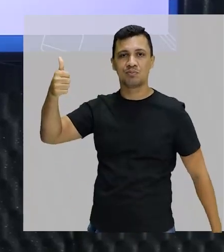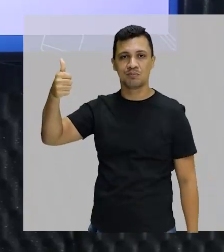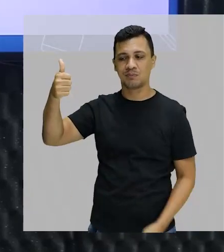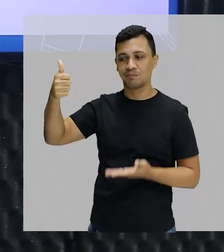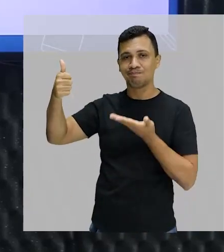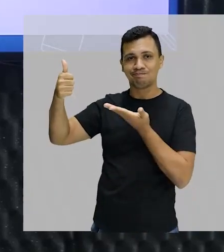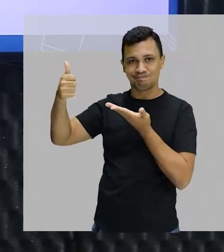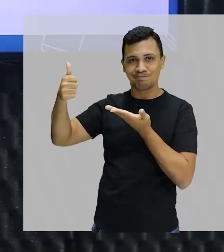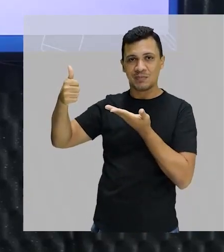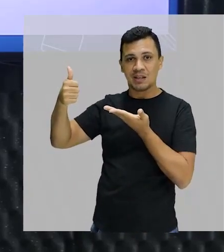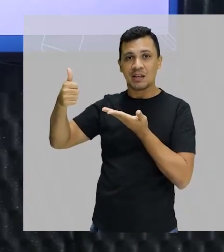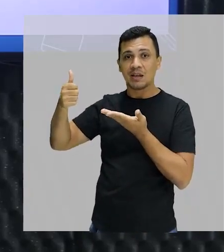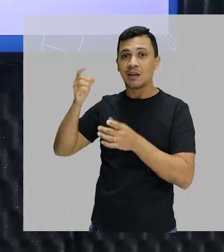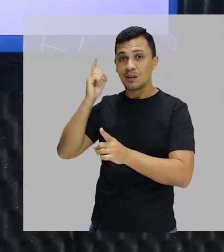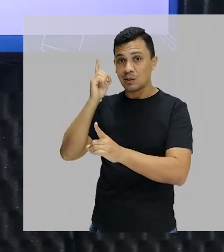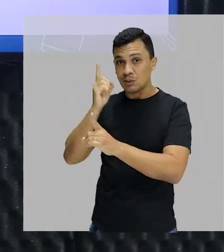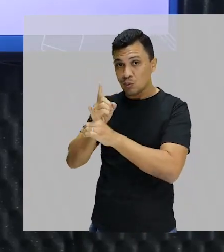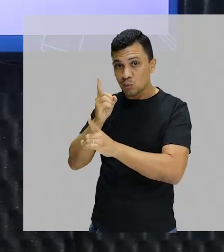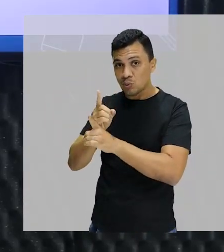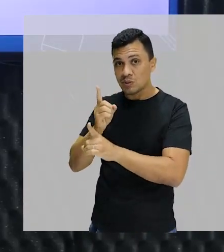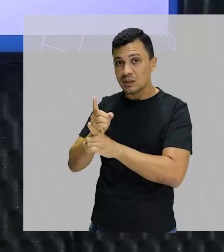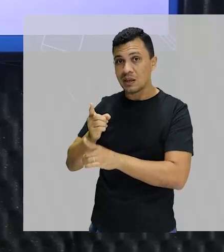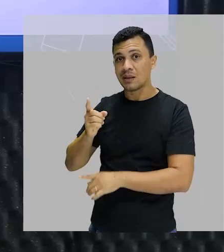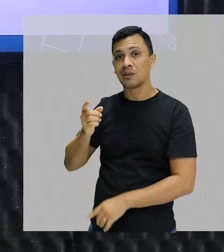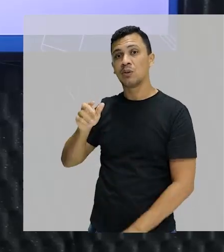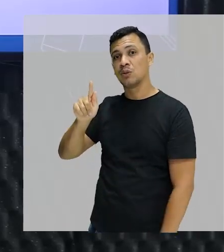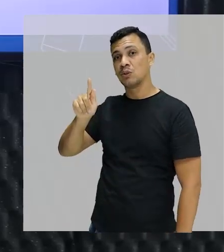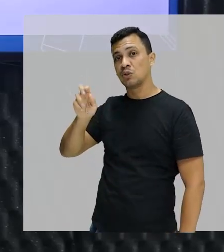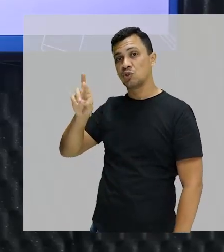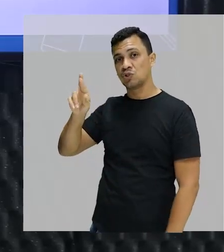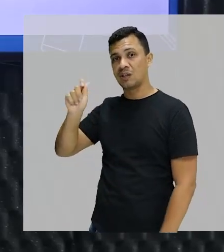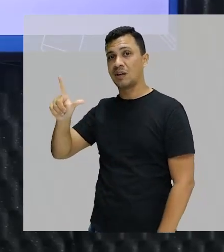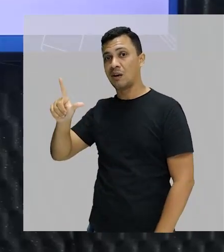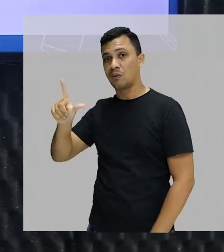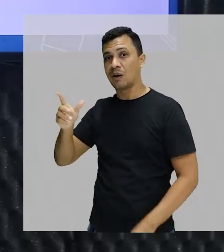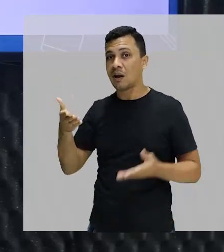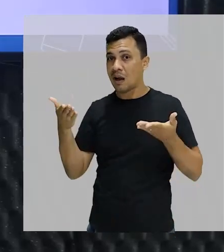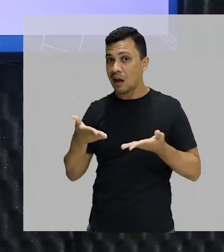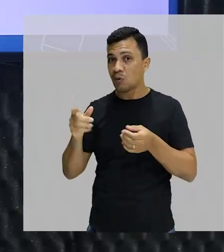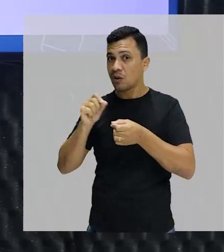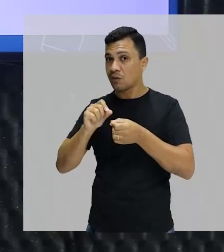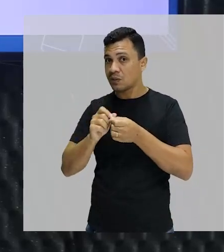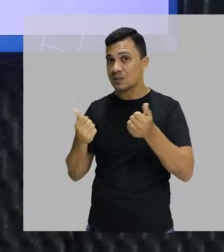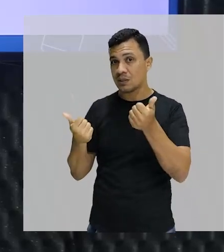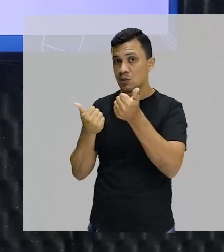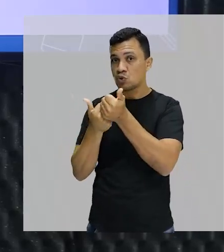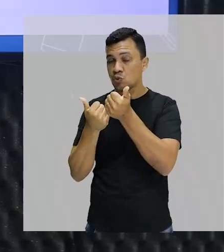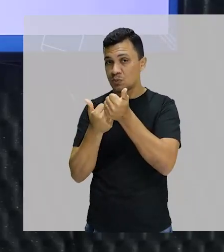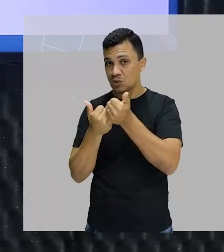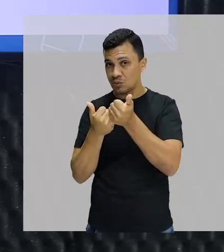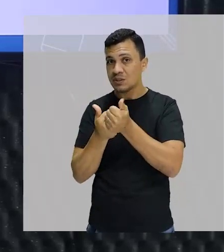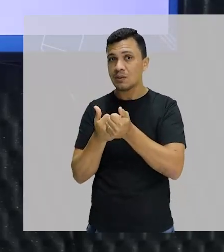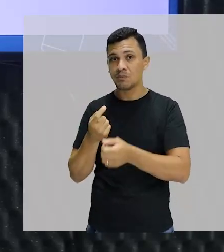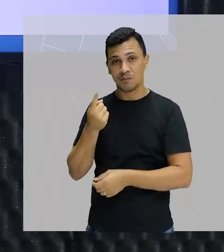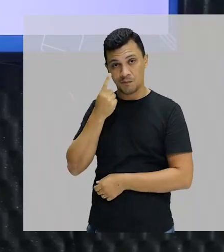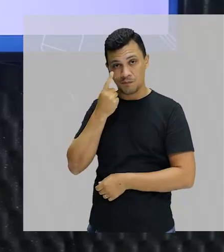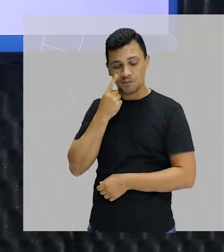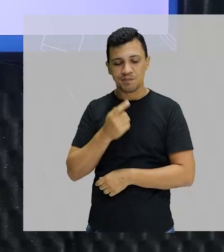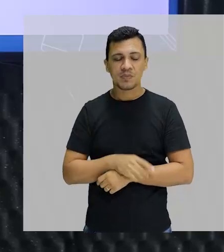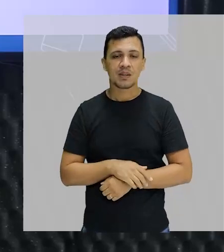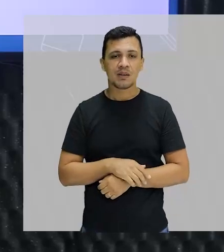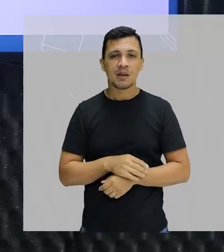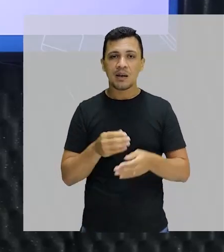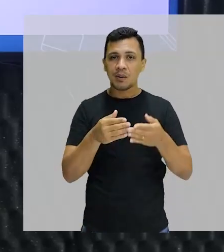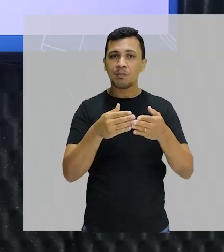de PG é escrito dessa forma. Agora, nós vamos fazer as substituições com base no que a questão nos passou. Ele pediu